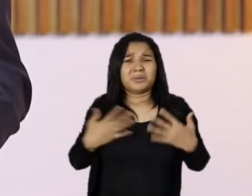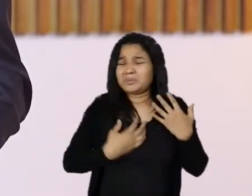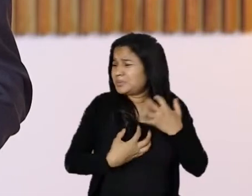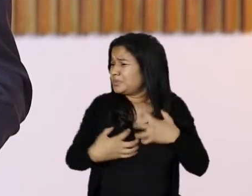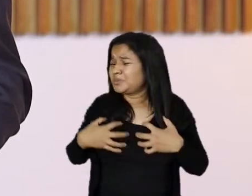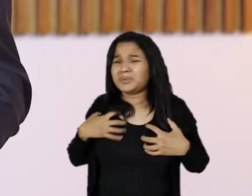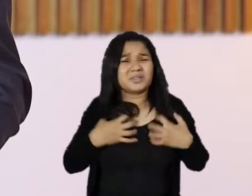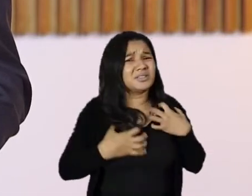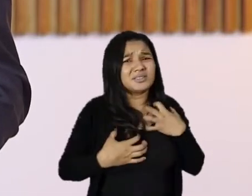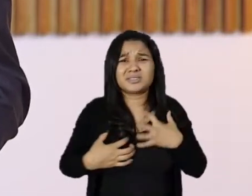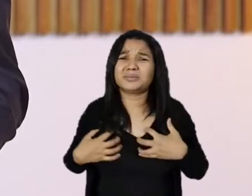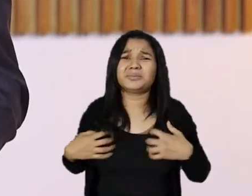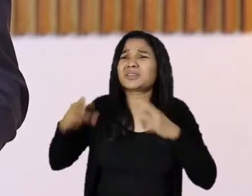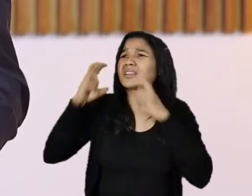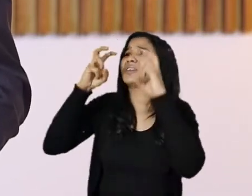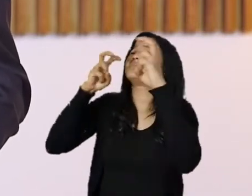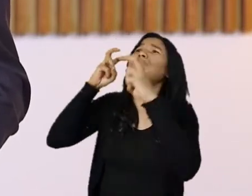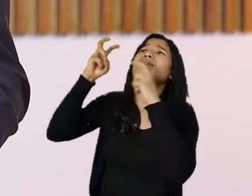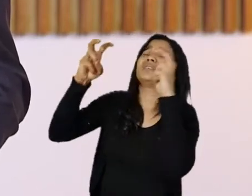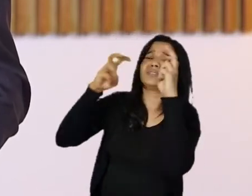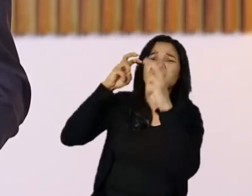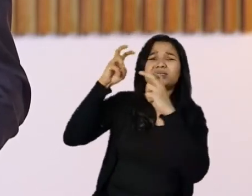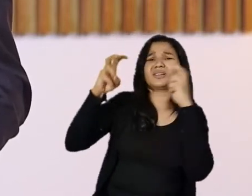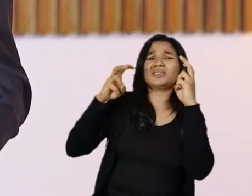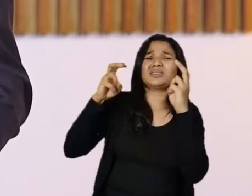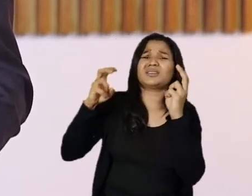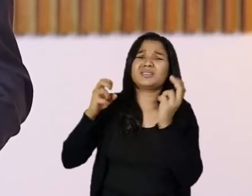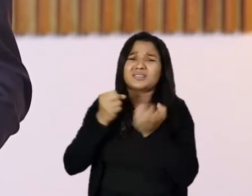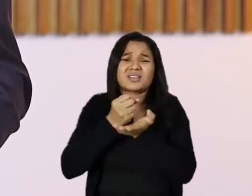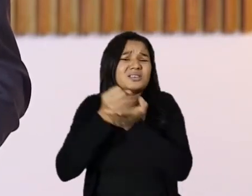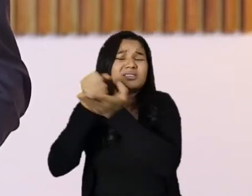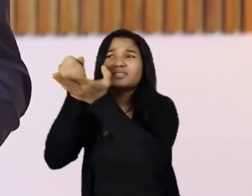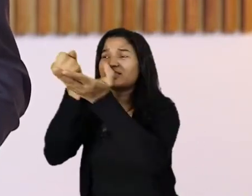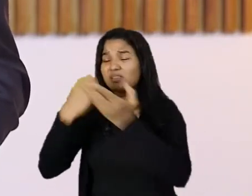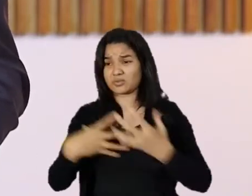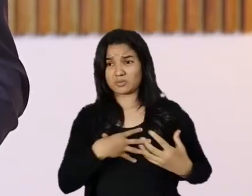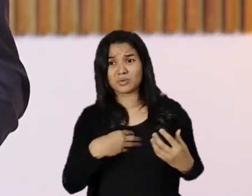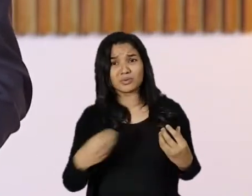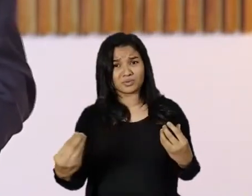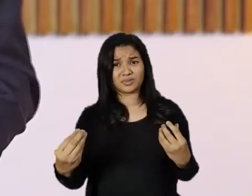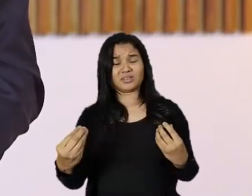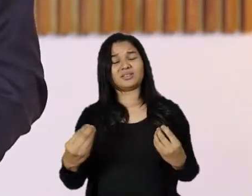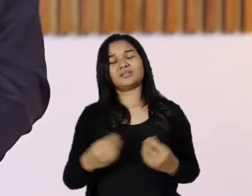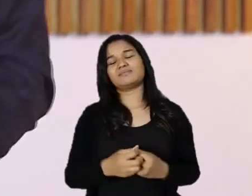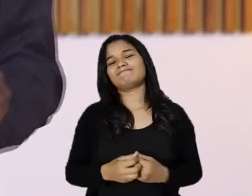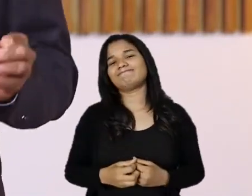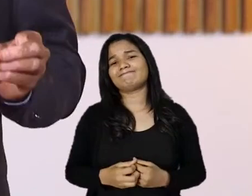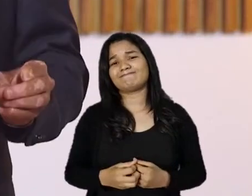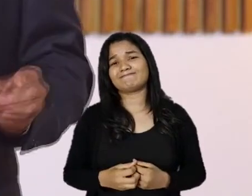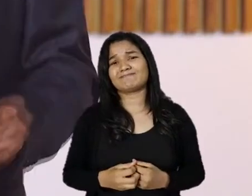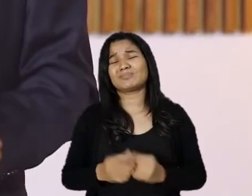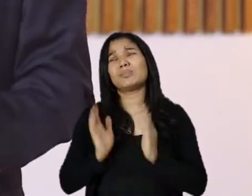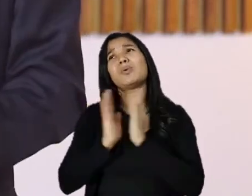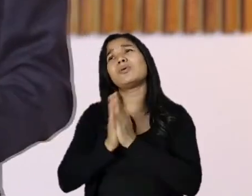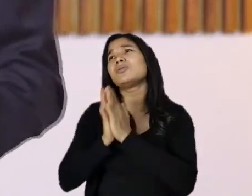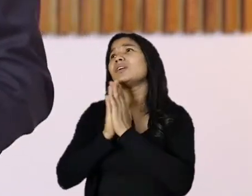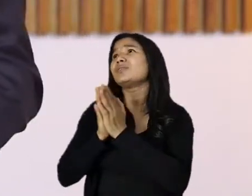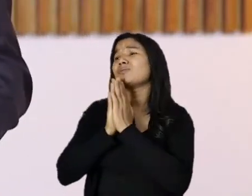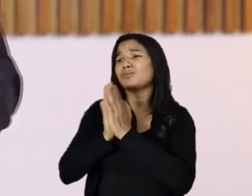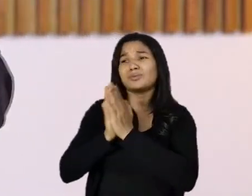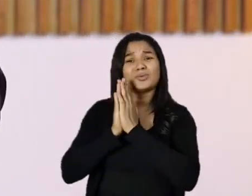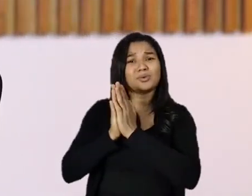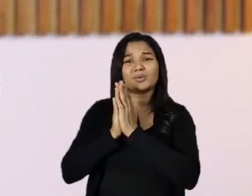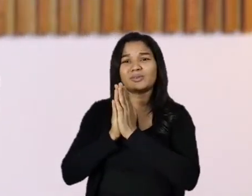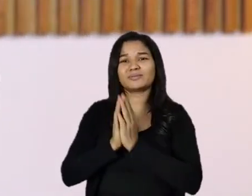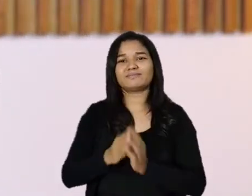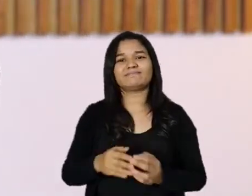porta, salva pelo menos o meu filho, salva pelo menos o meu bebê, permita pelo menos que salve a minha criancinha. Mas Noé não